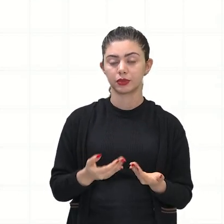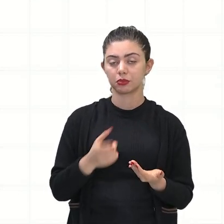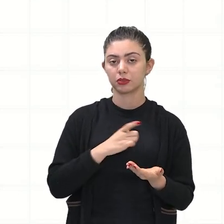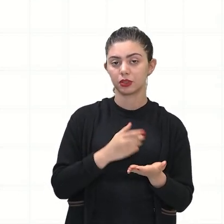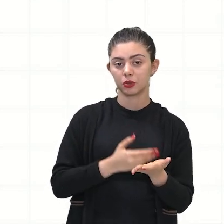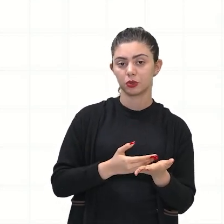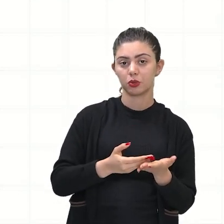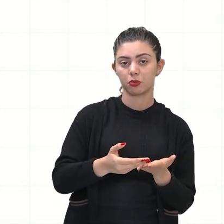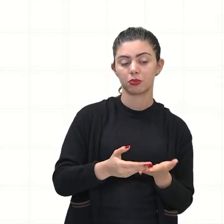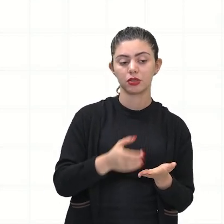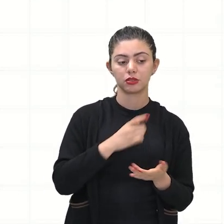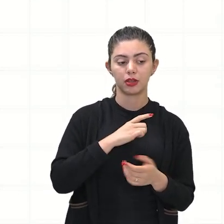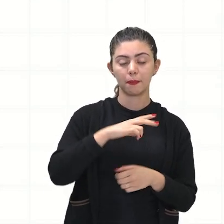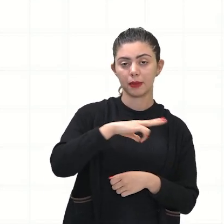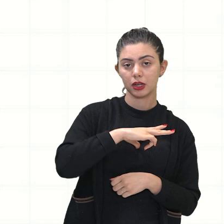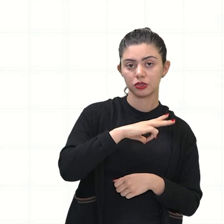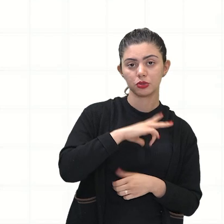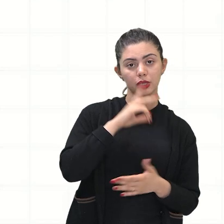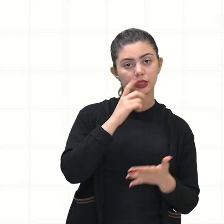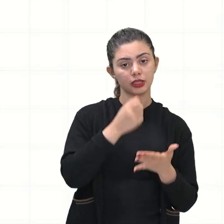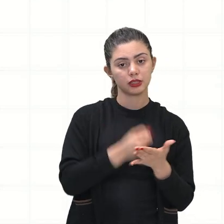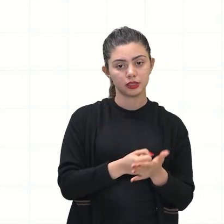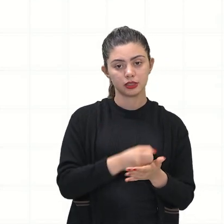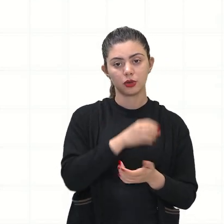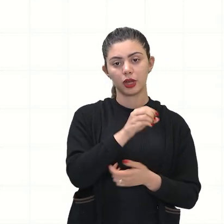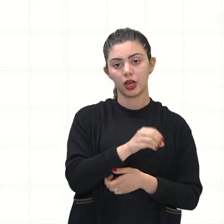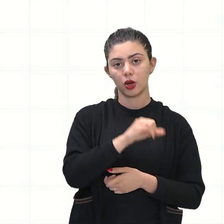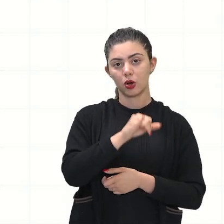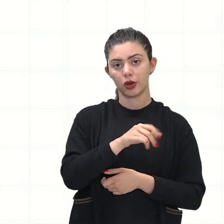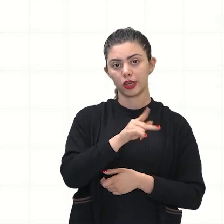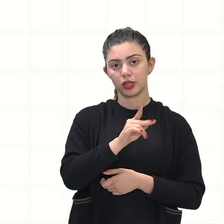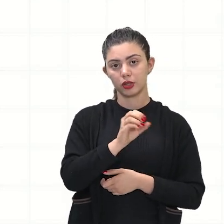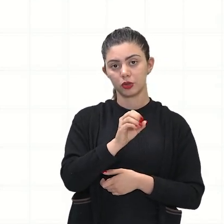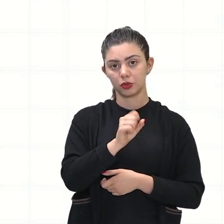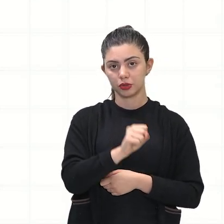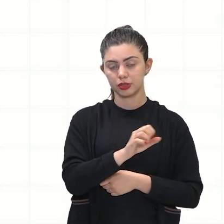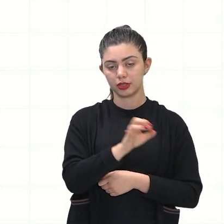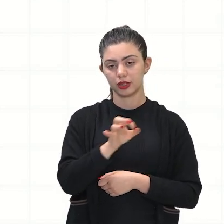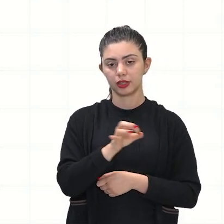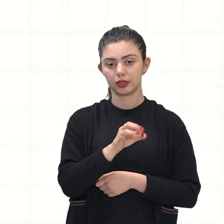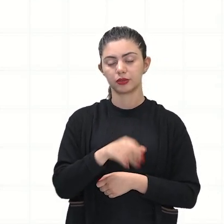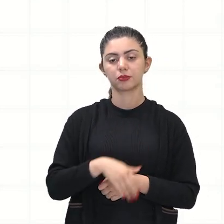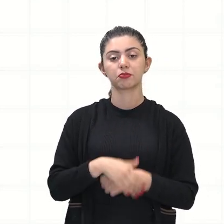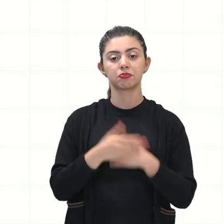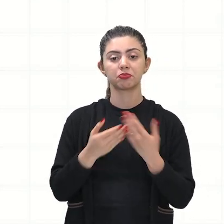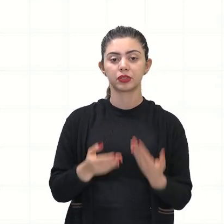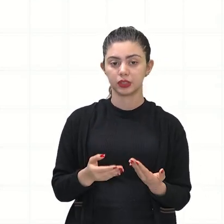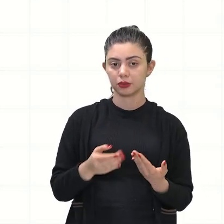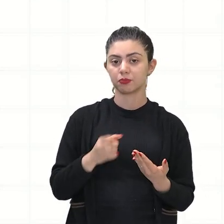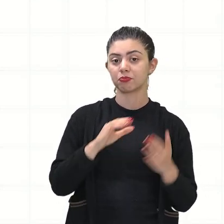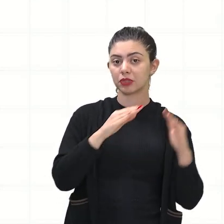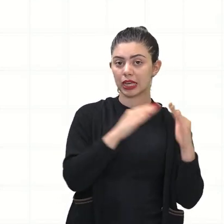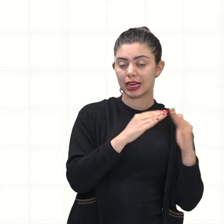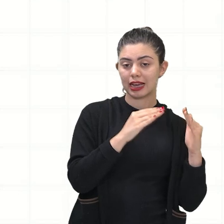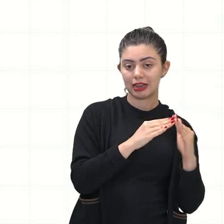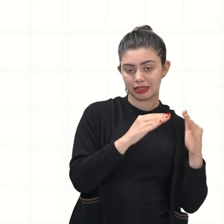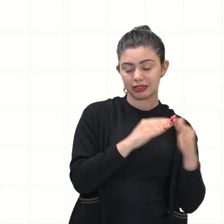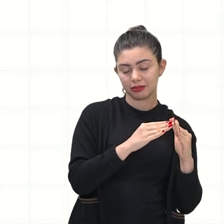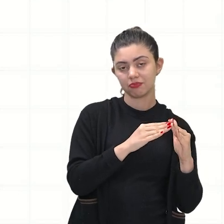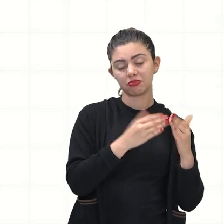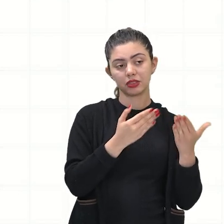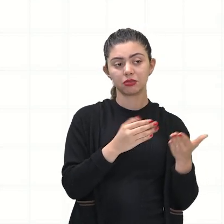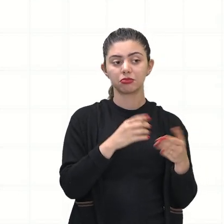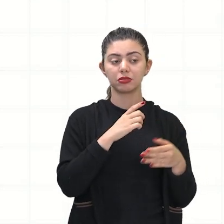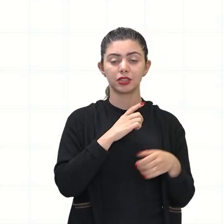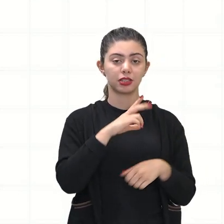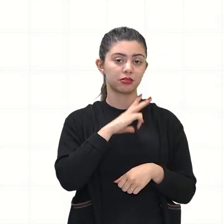origem do espaço privado a dimensão do oikos. Então, no oikos, na casa, você tinha as